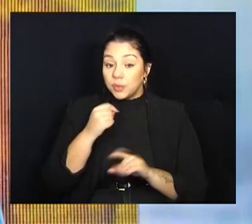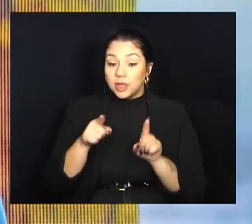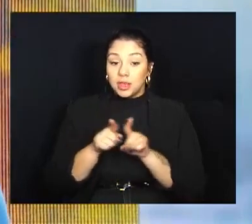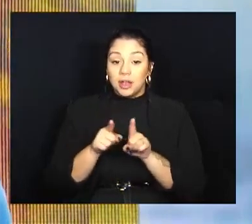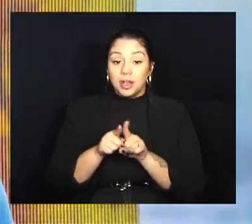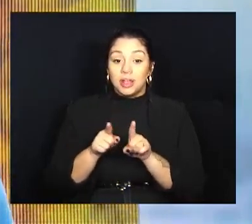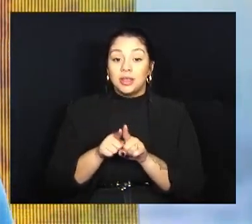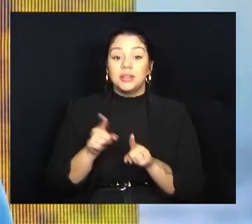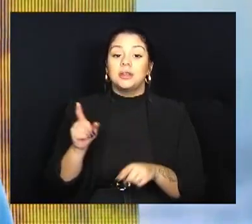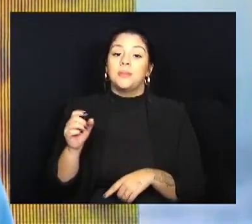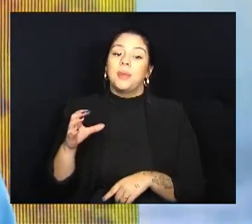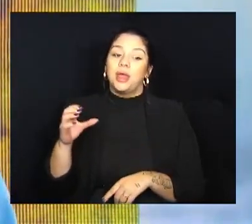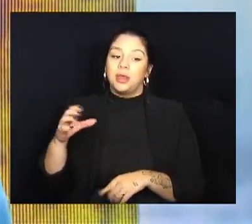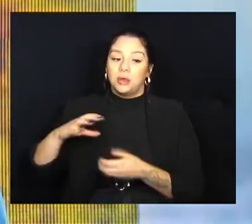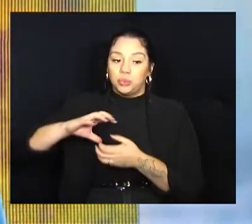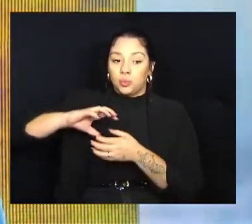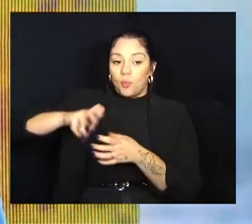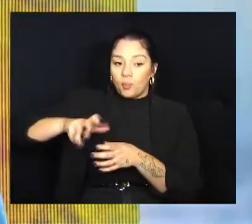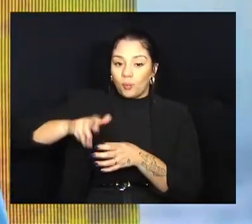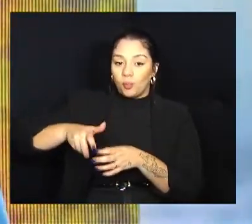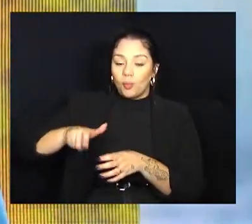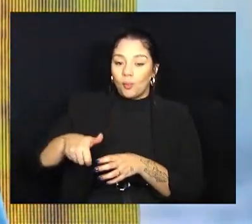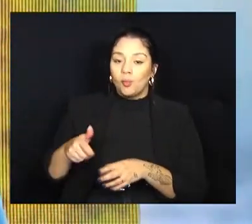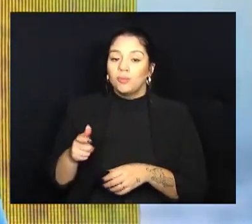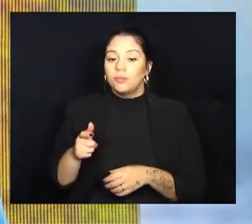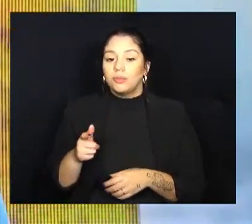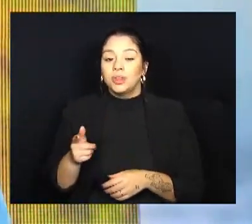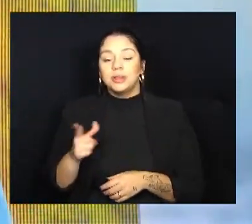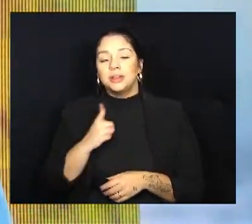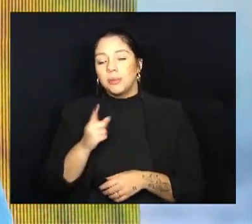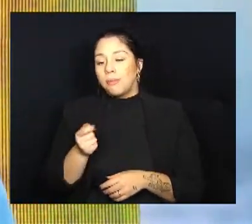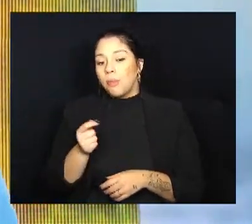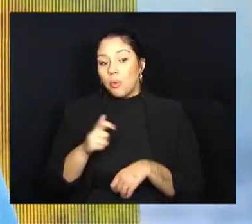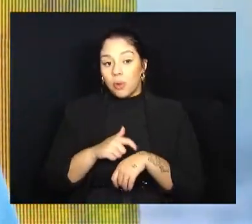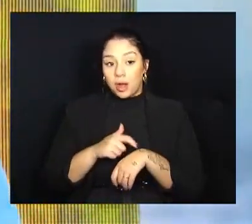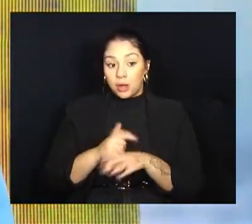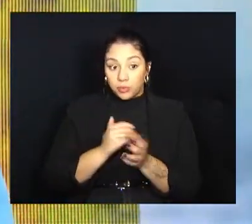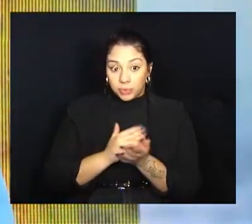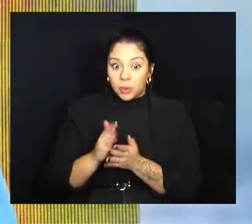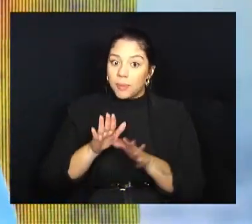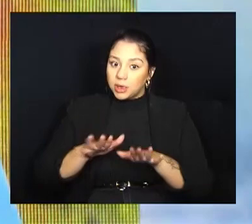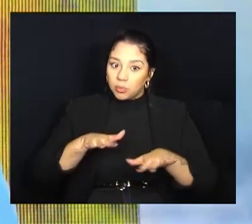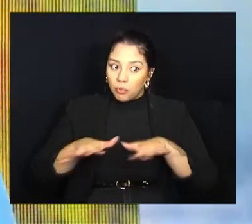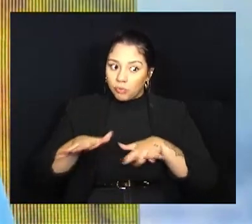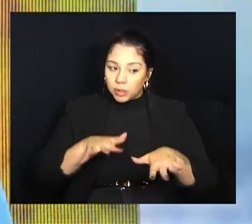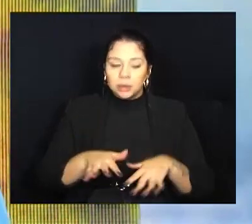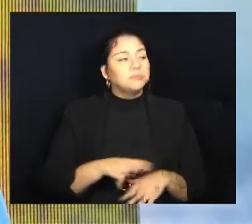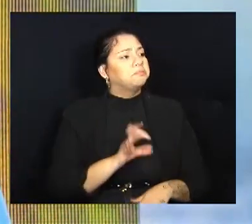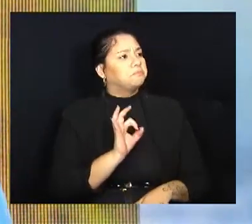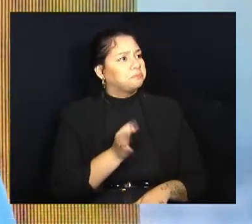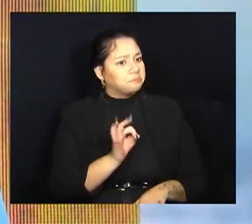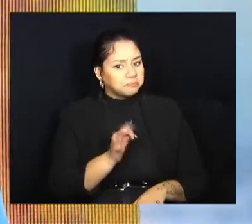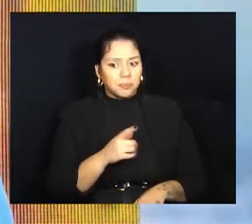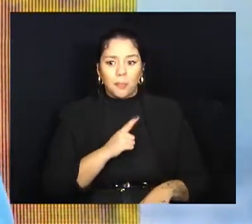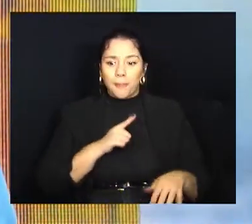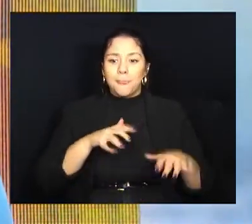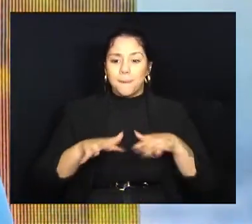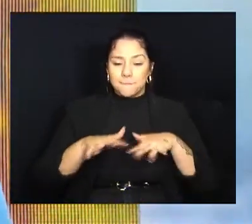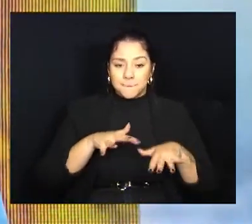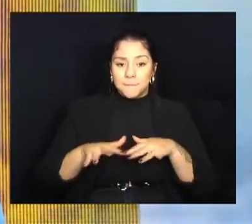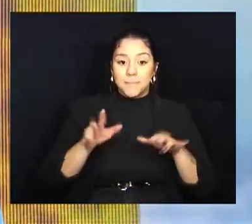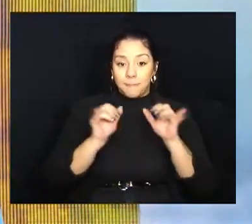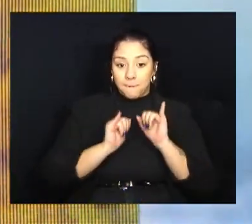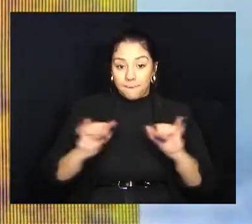E como é que está sendo aí o dia de hoje? Tem poucas horas que começou, mas está bem movimentado, né? Tá super movimentado. Aí vocês